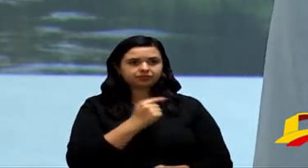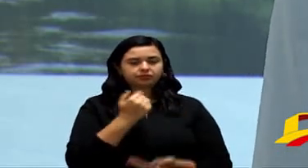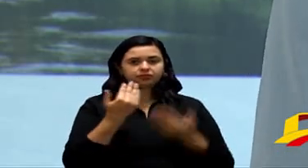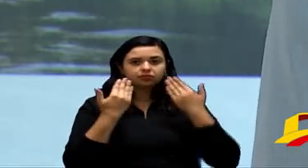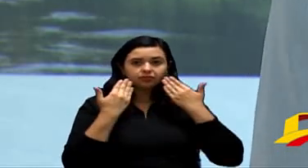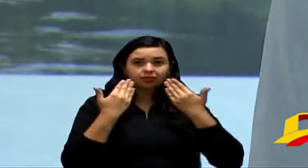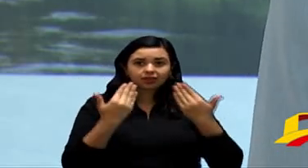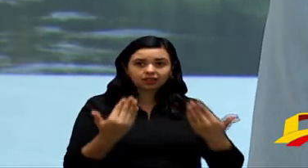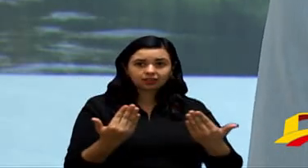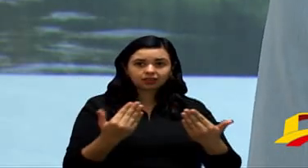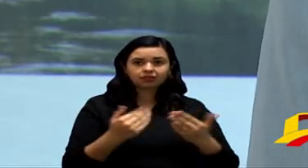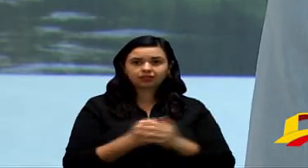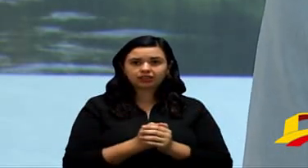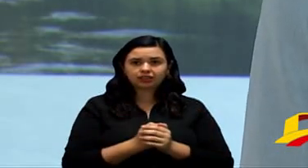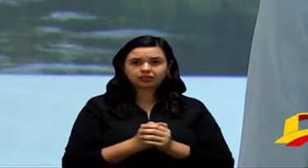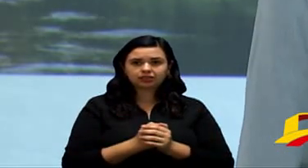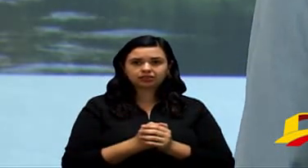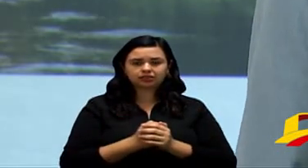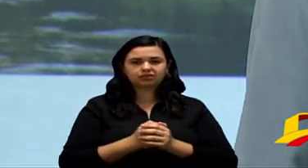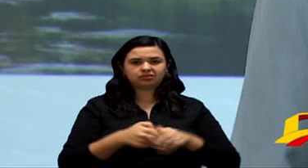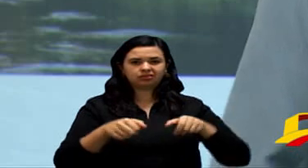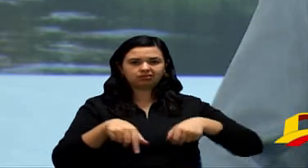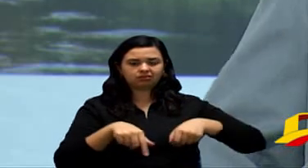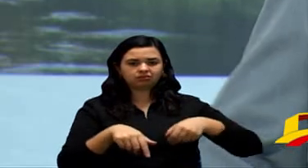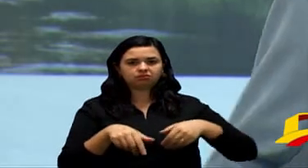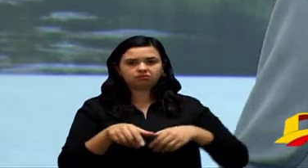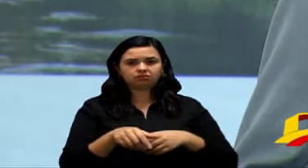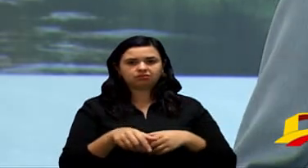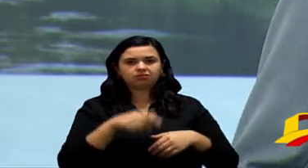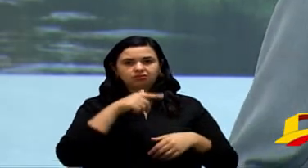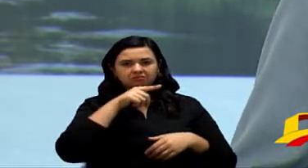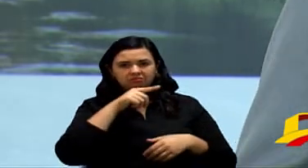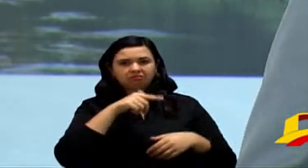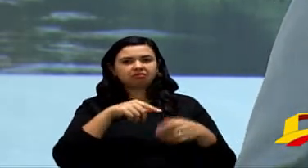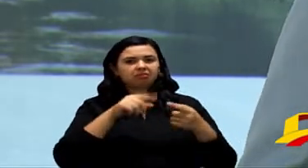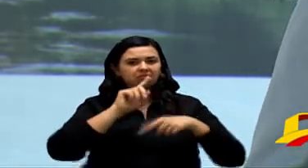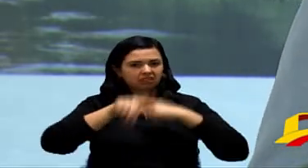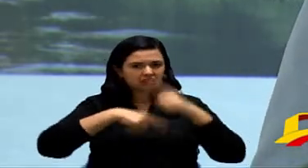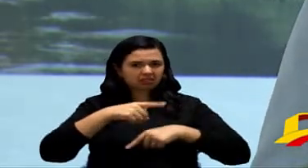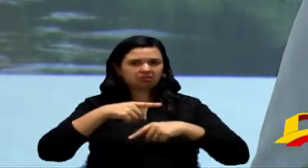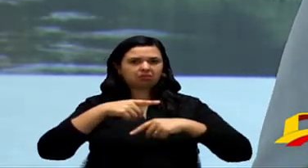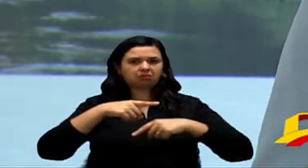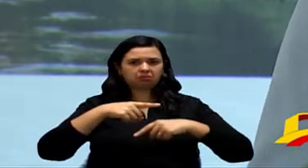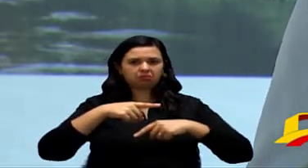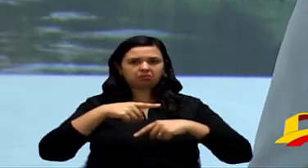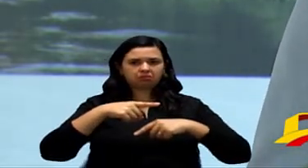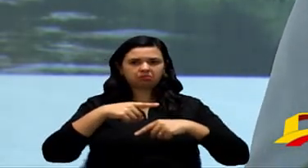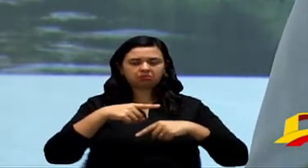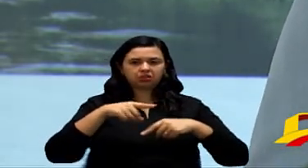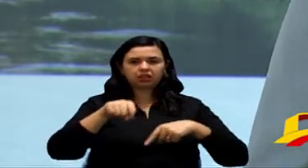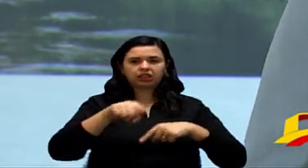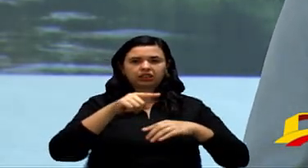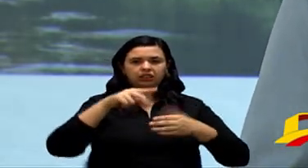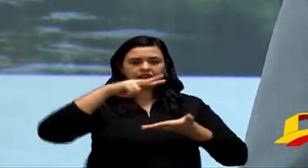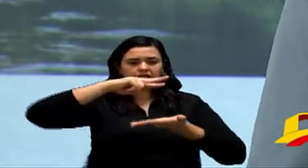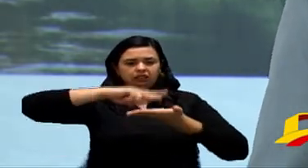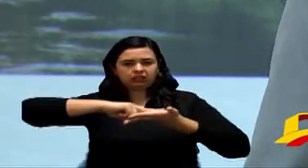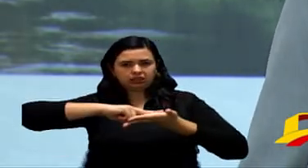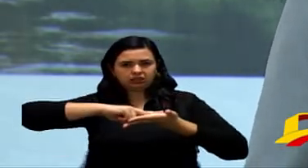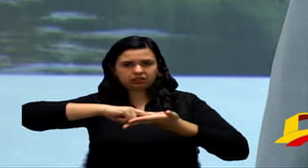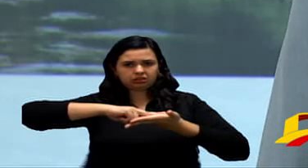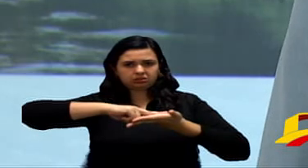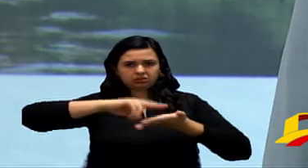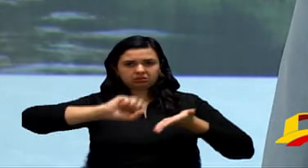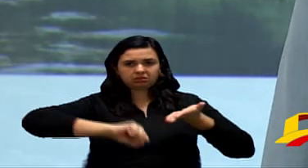frente da sua genitália depois ele se deitou raspou aquela imagem cobriu